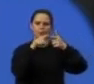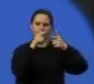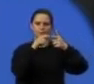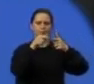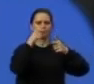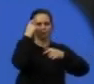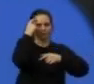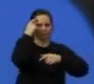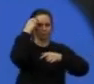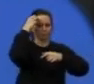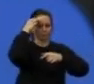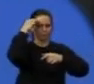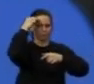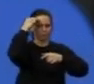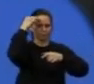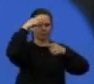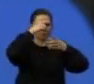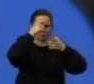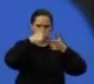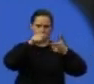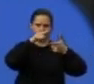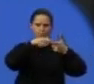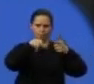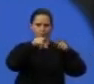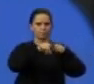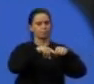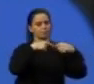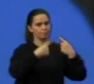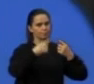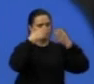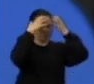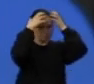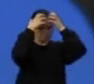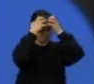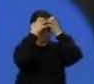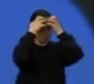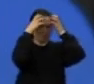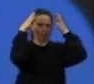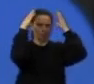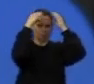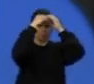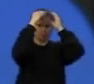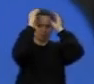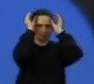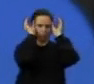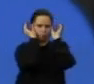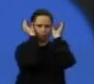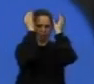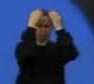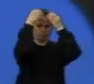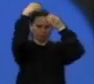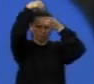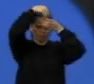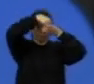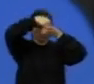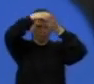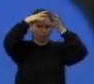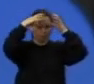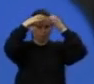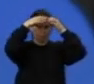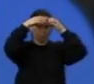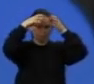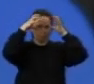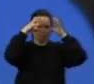neurológicas. Esta compressão, prezado aluno, pode ser entendida como aumento da pressão intracraniana dentro